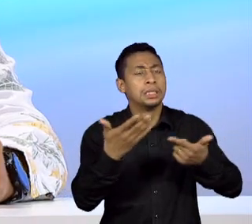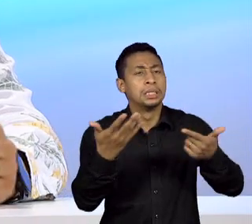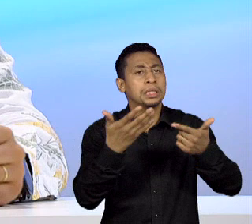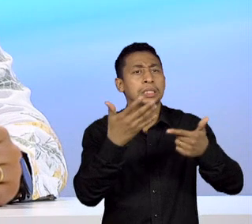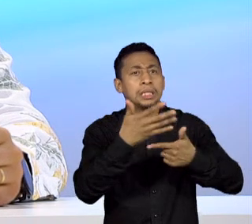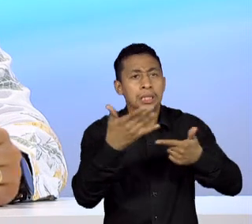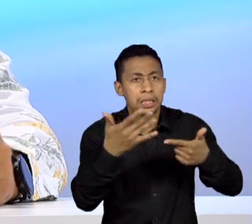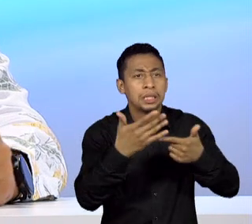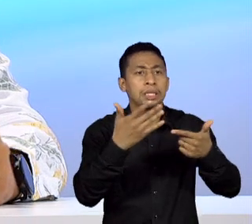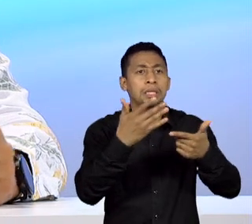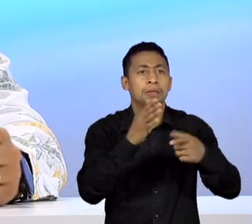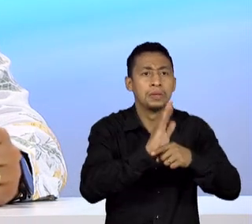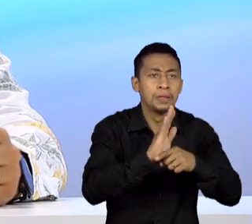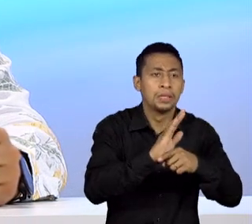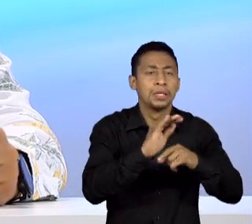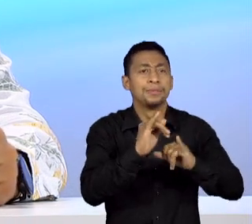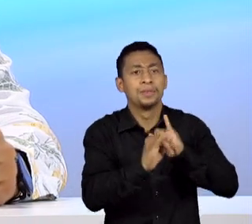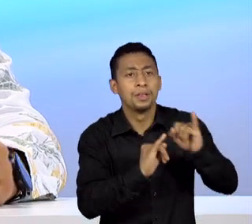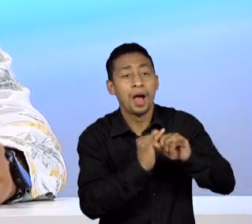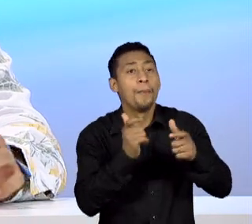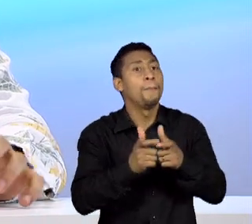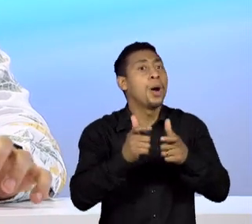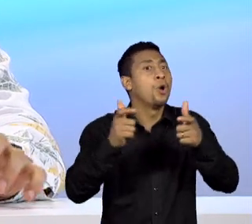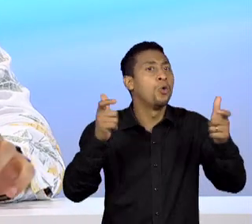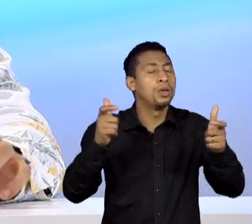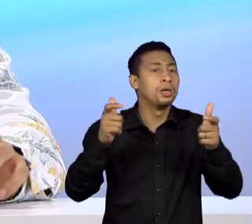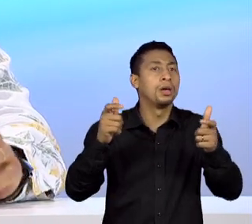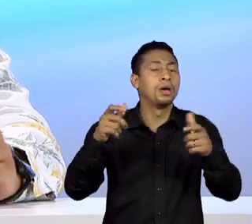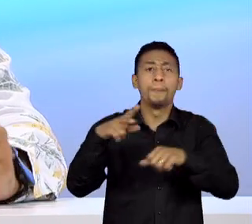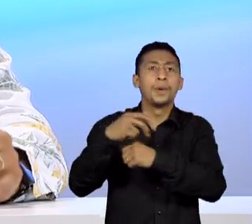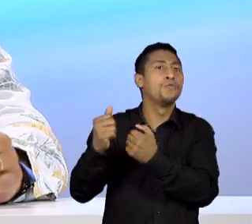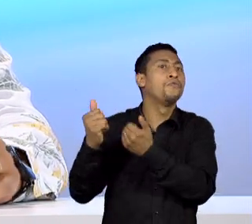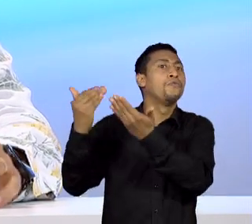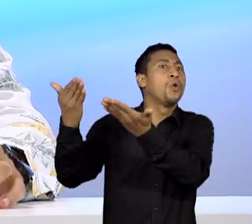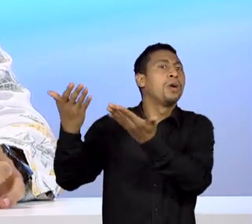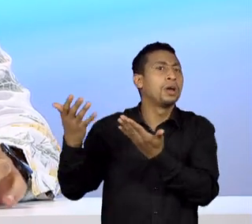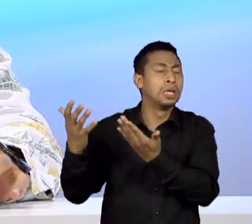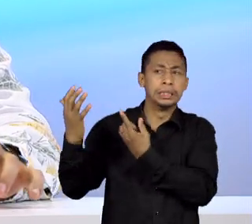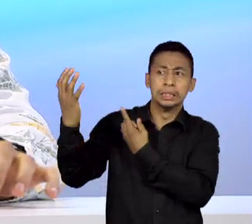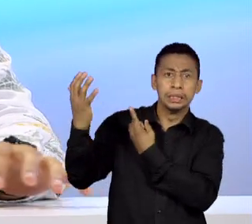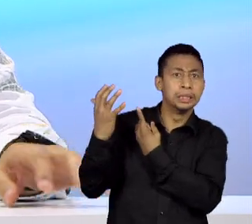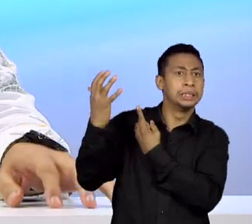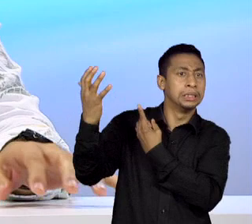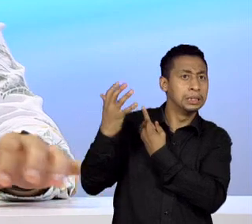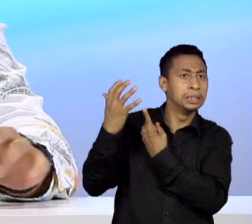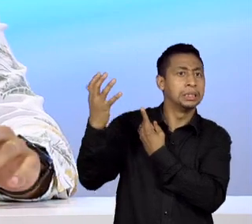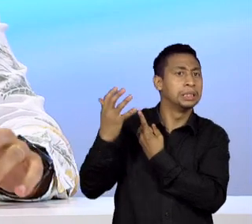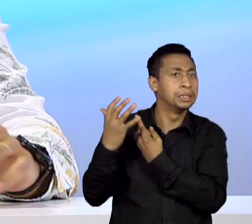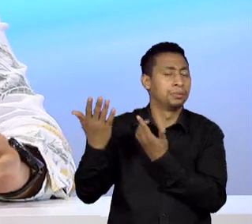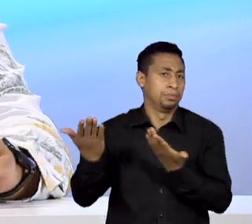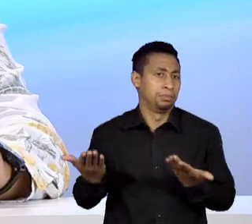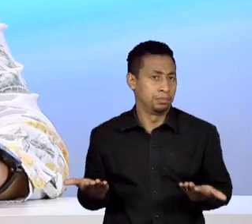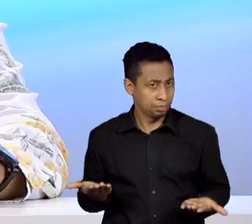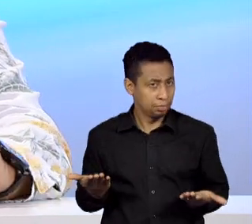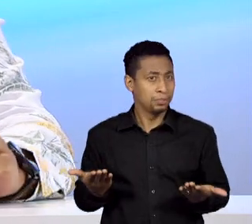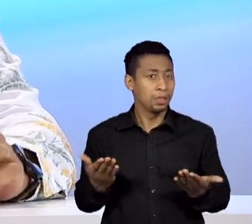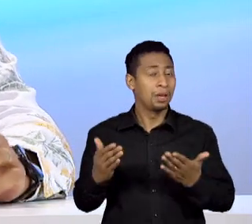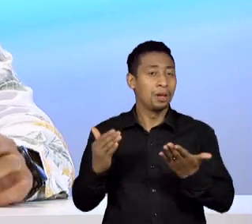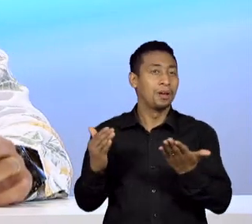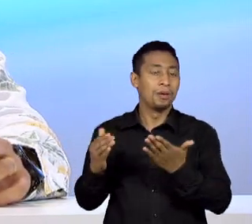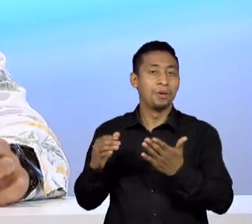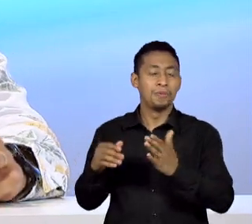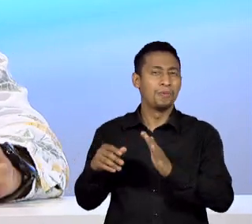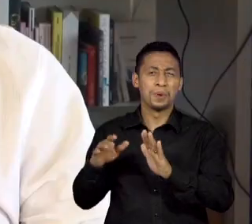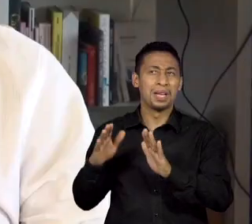narrativas hollywoodianas, e a gente vê cada vez uma cultura audiovisual que se parece menos com Dias Gomes, com Ariano Suassuna e mais